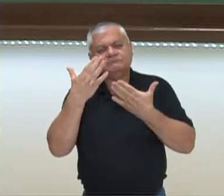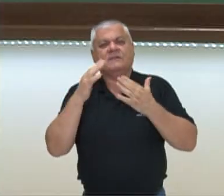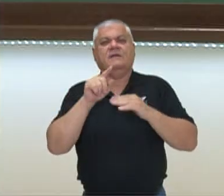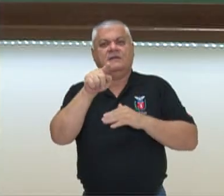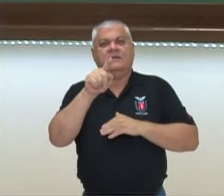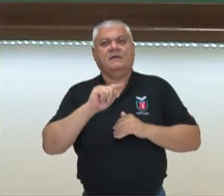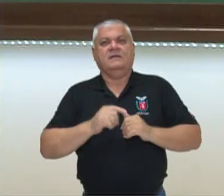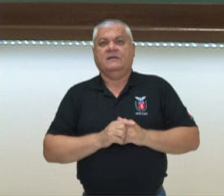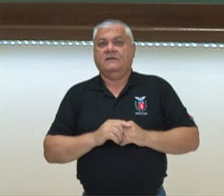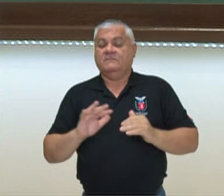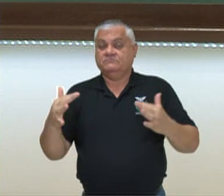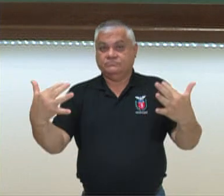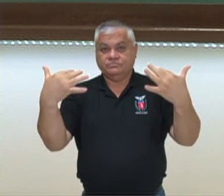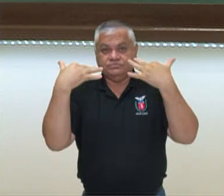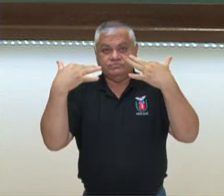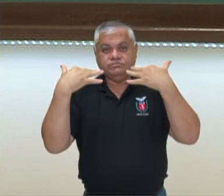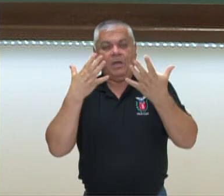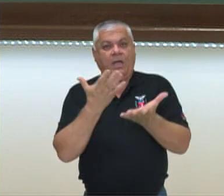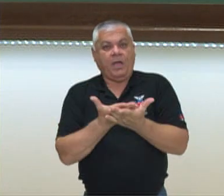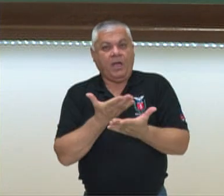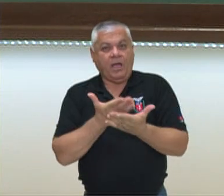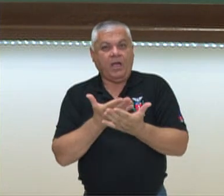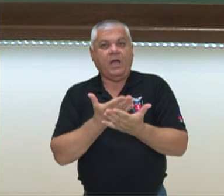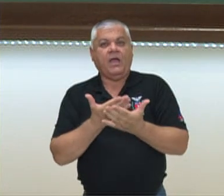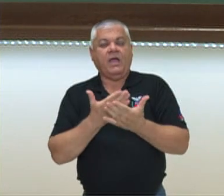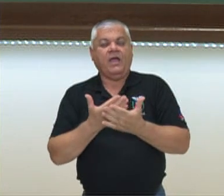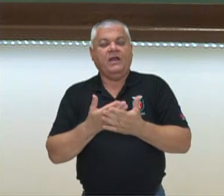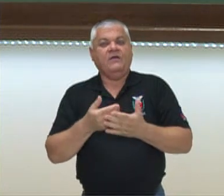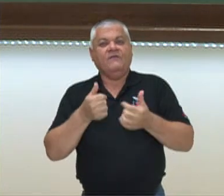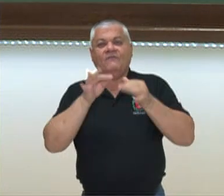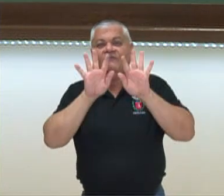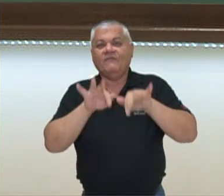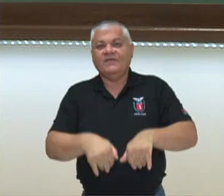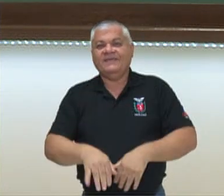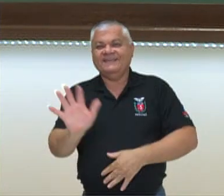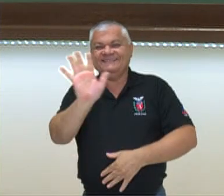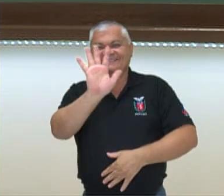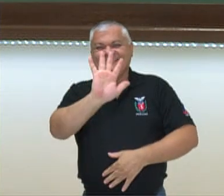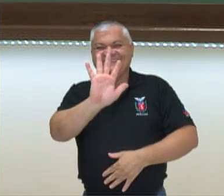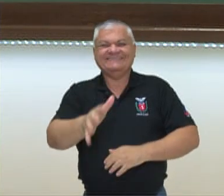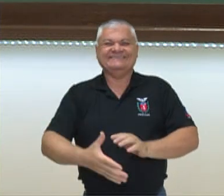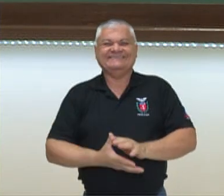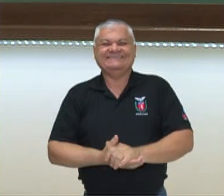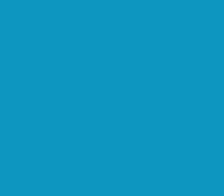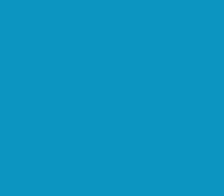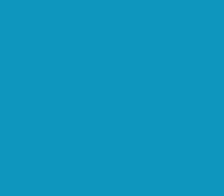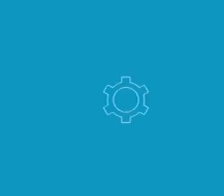muito a participação de vocês nessa aula. Fico por aqui e tchau, tchau!